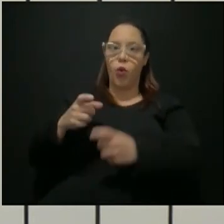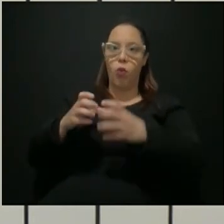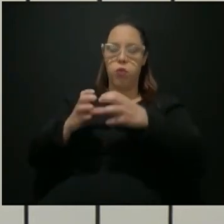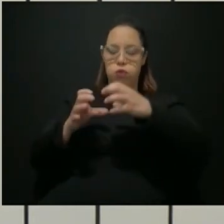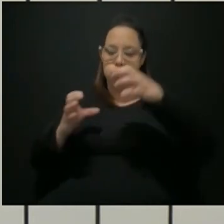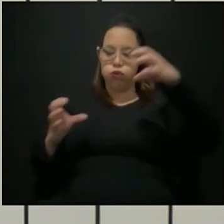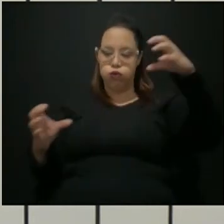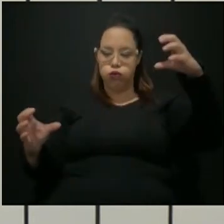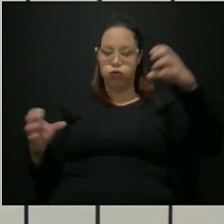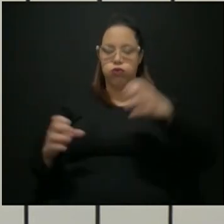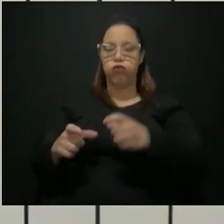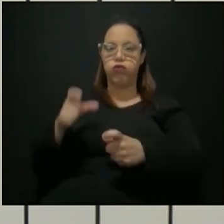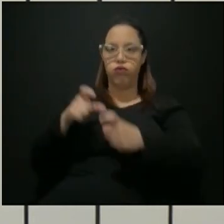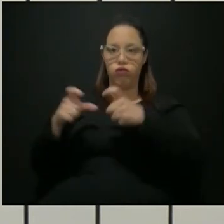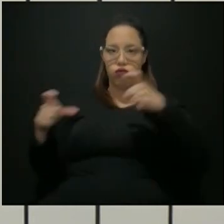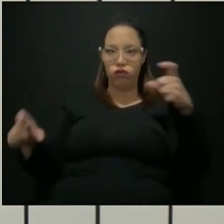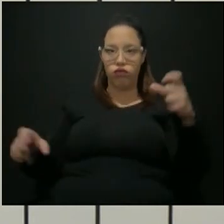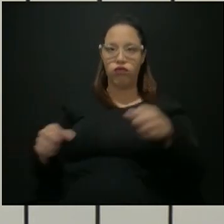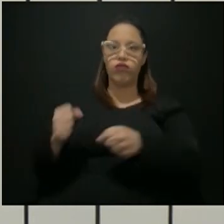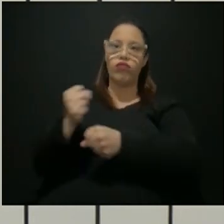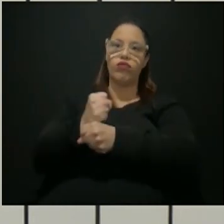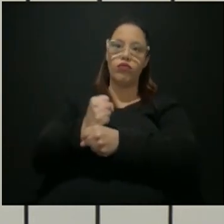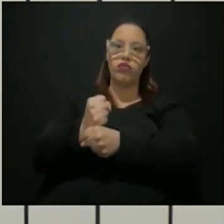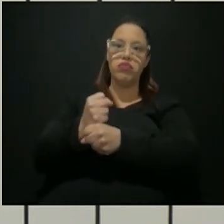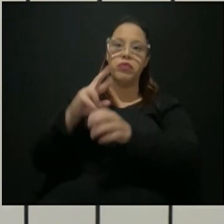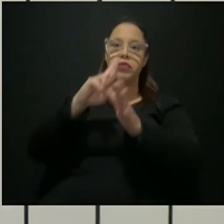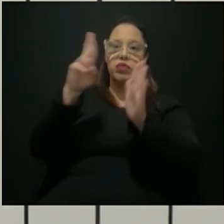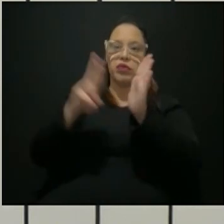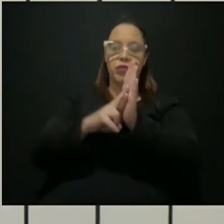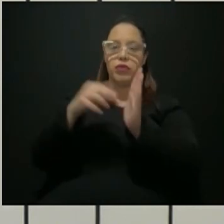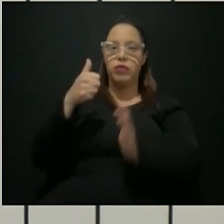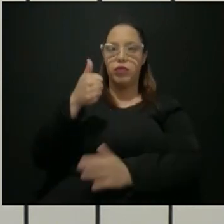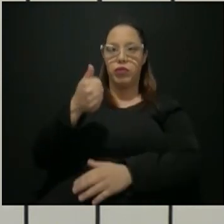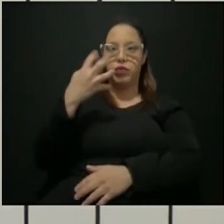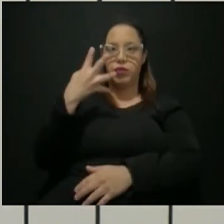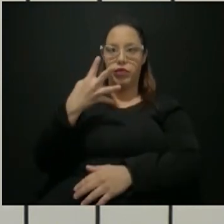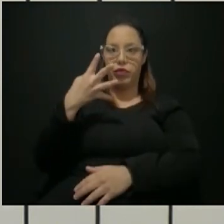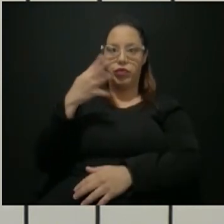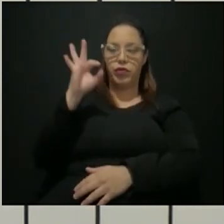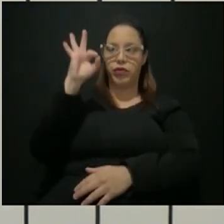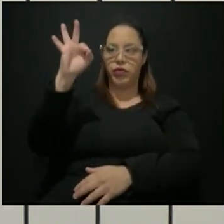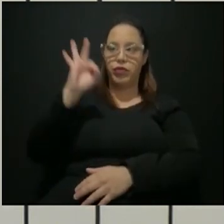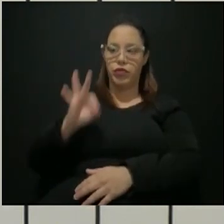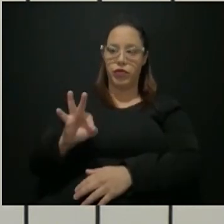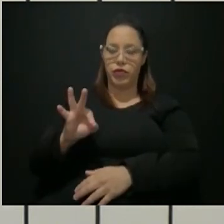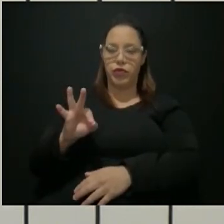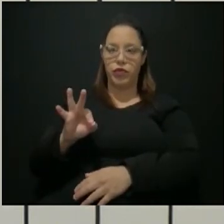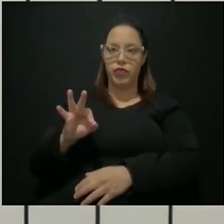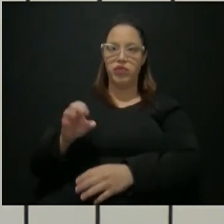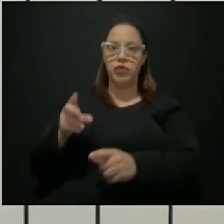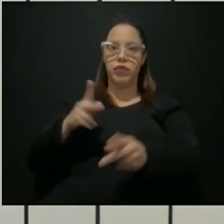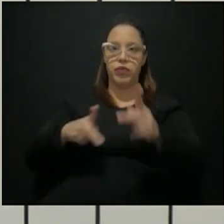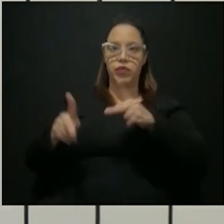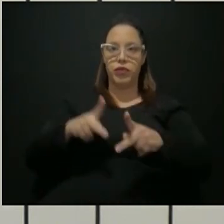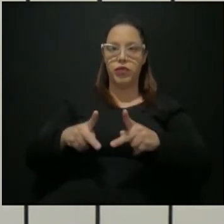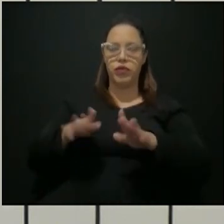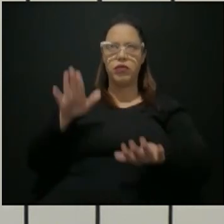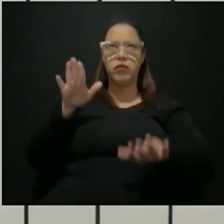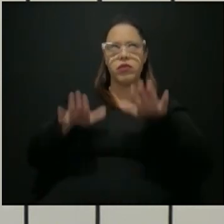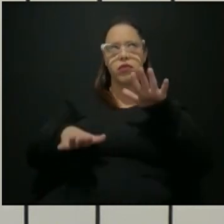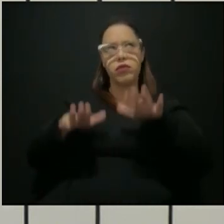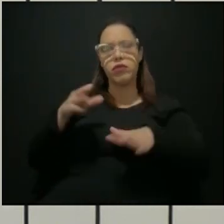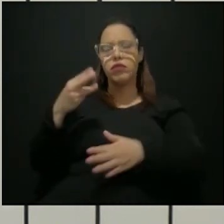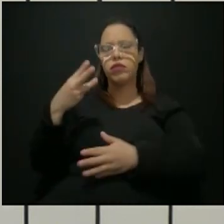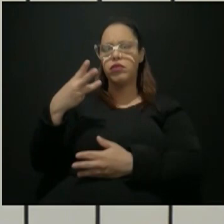últimos anos, representando aí 14,7% da população, o equivalente a cerca de 31 milhões